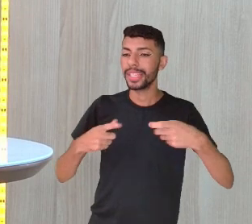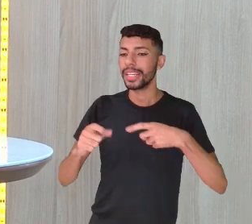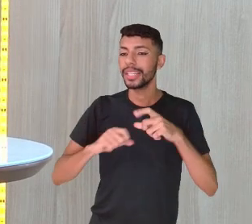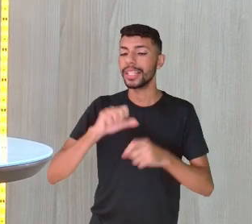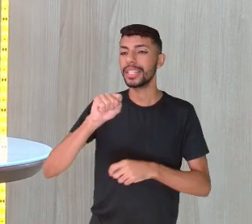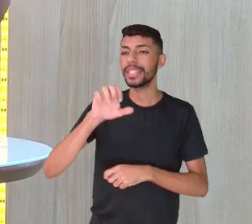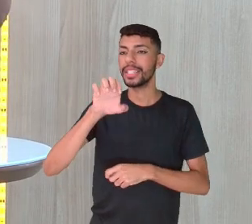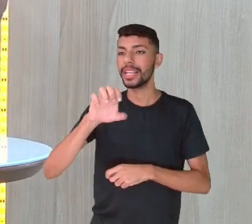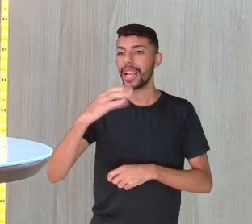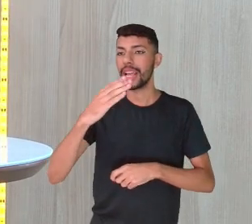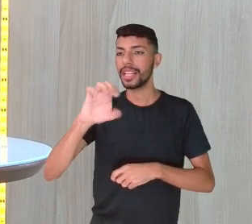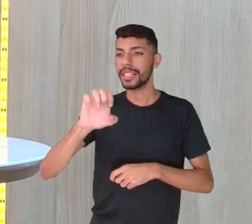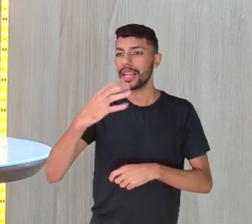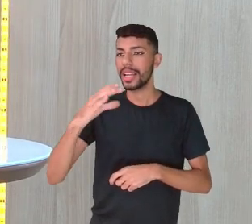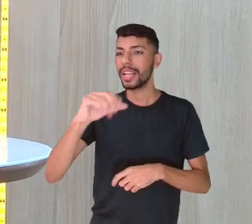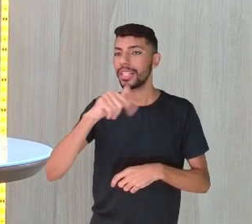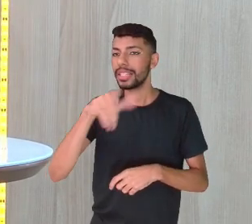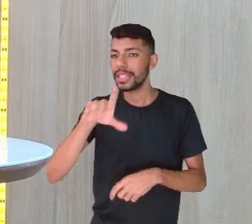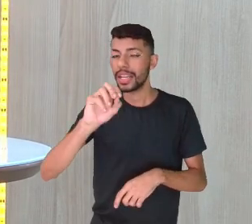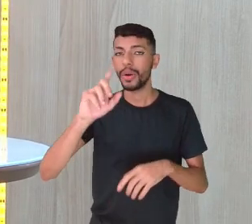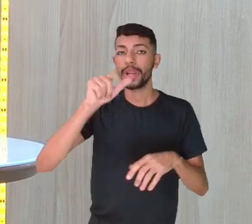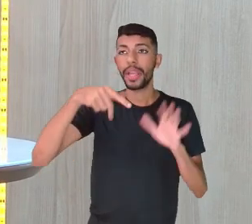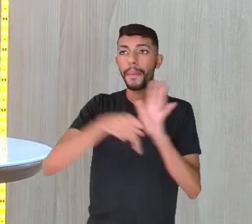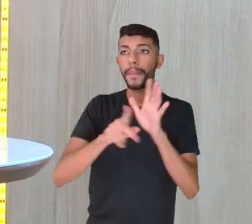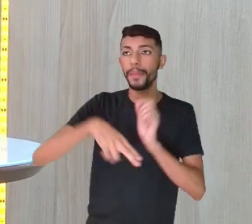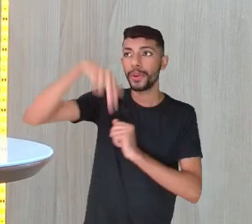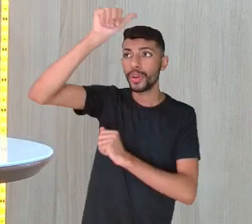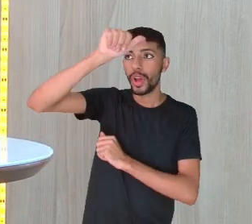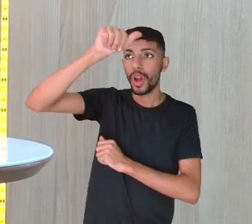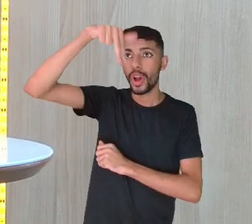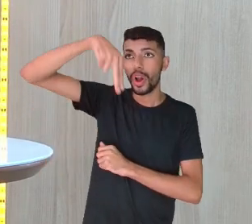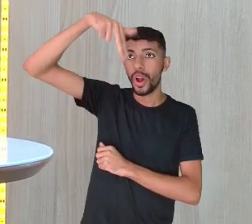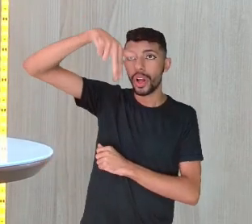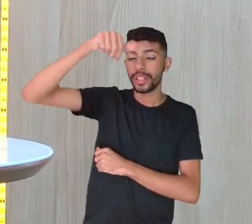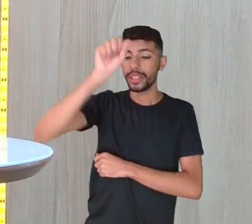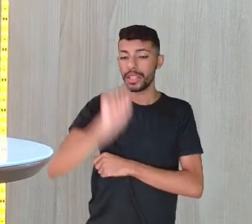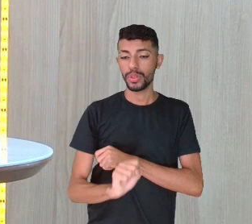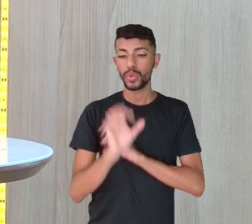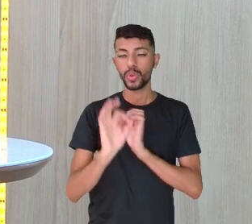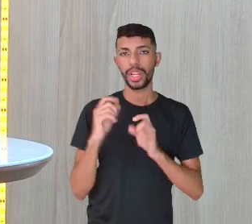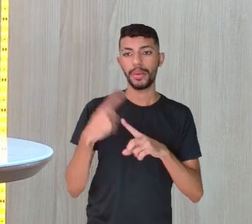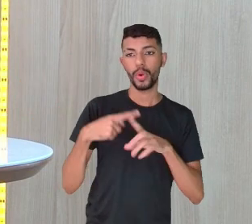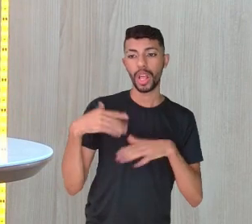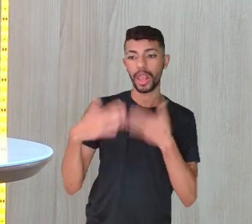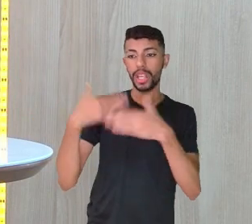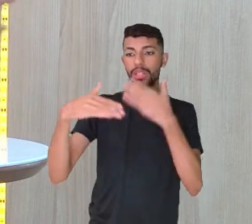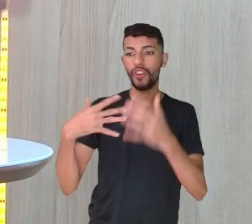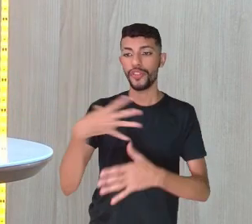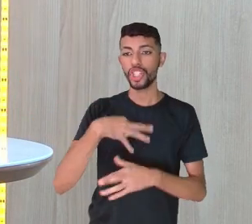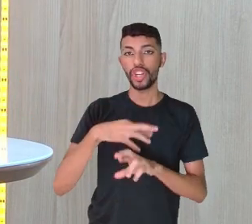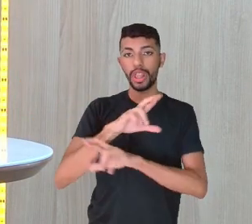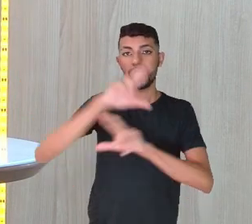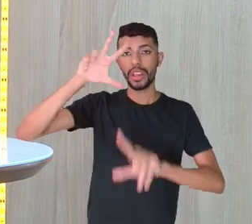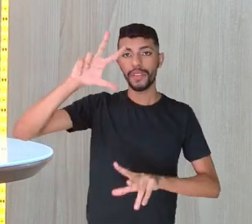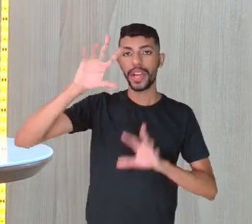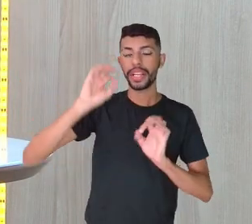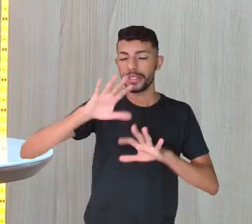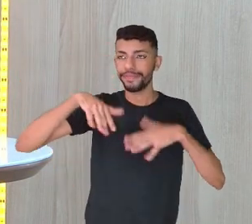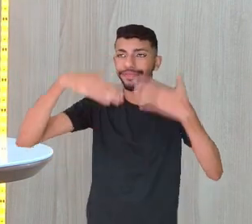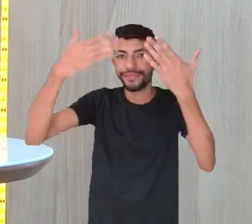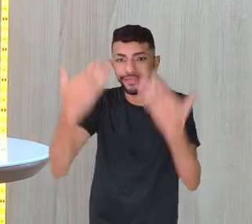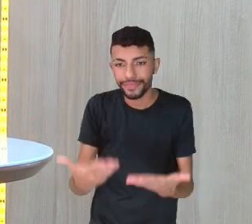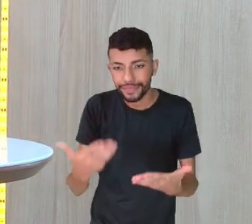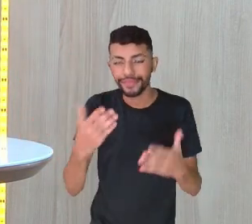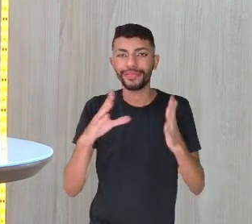que foi entre o norte e o sul, já que eles se desenvolvem de maneiras distintas, e um dos motivos é justamente esse modelo